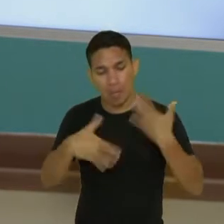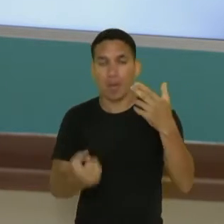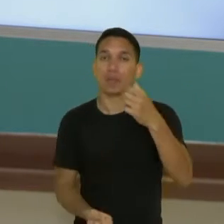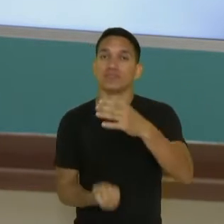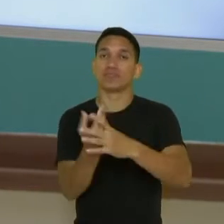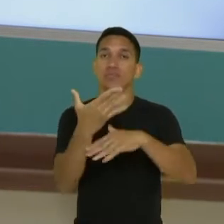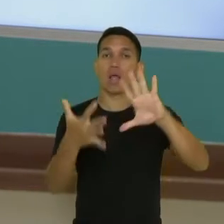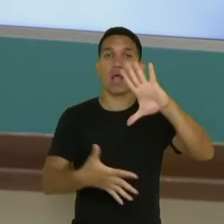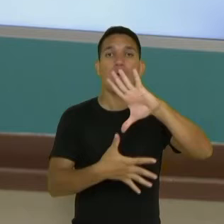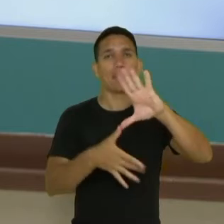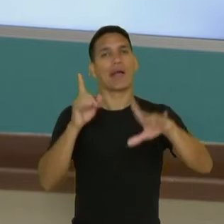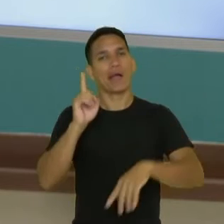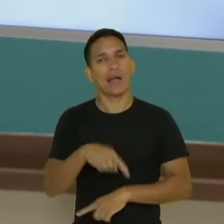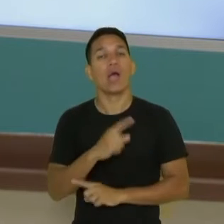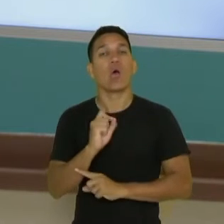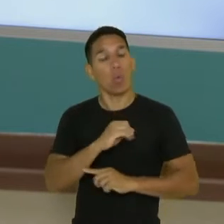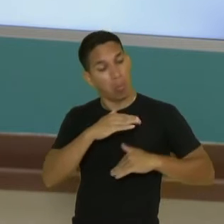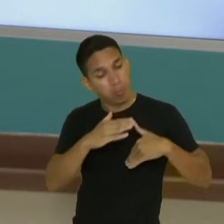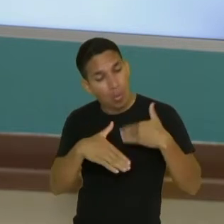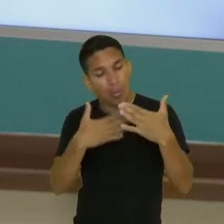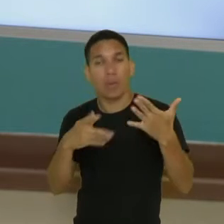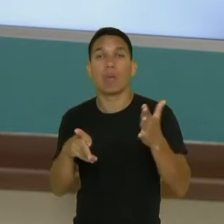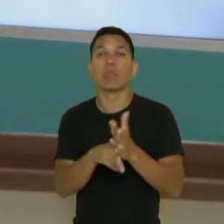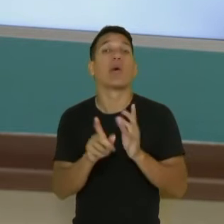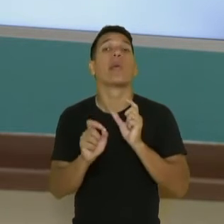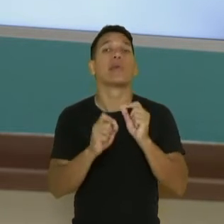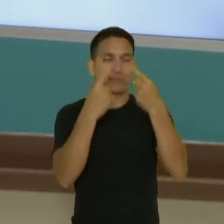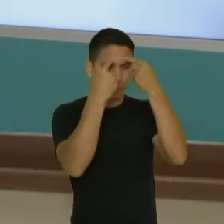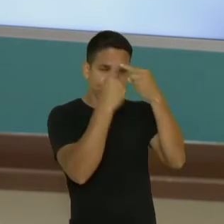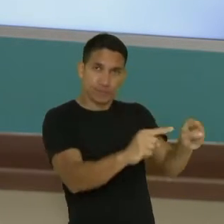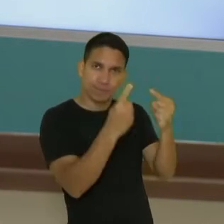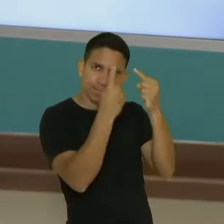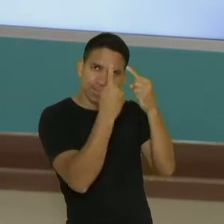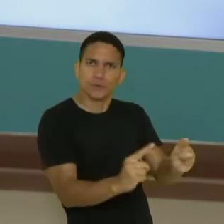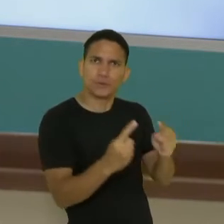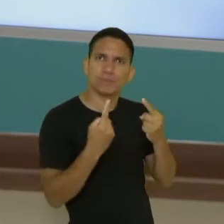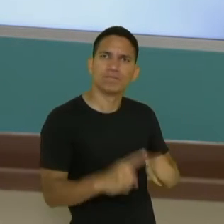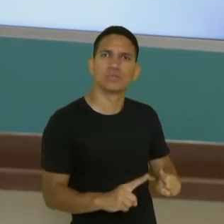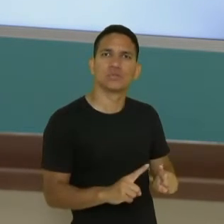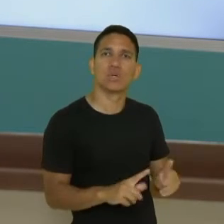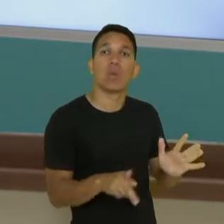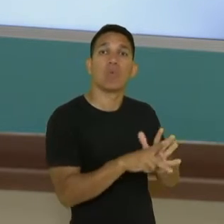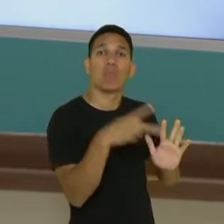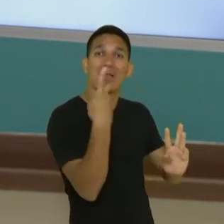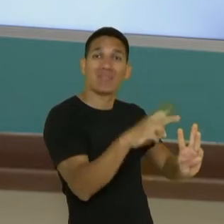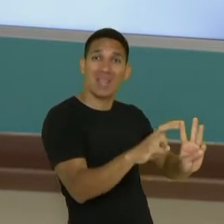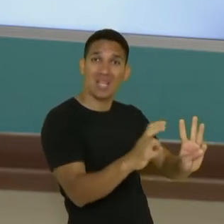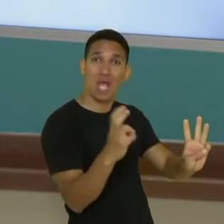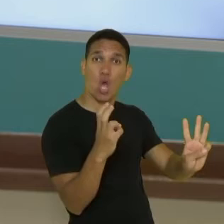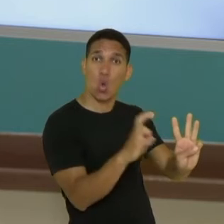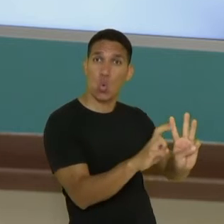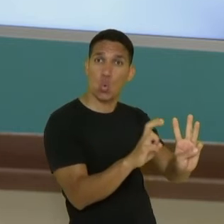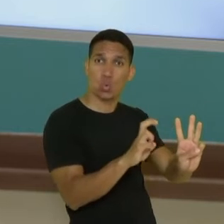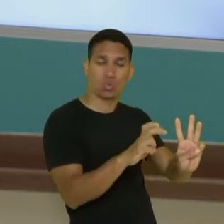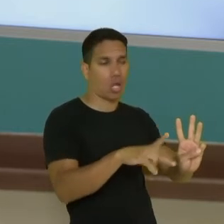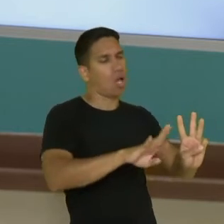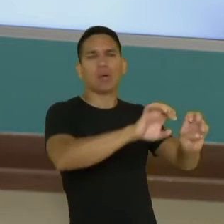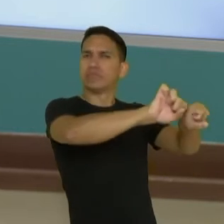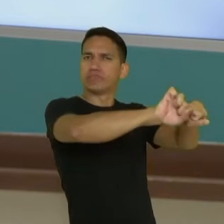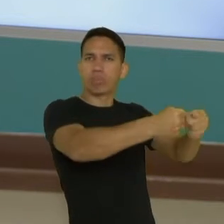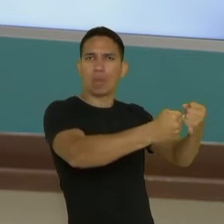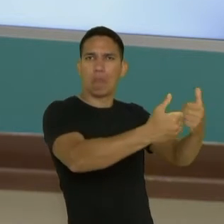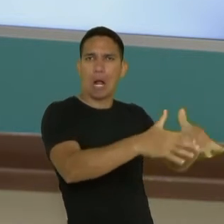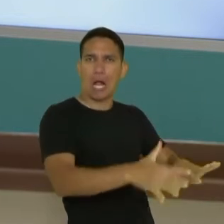um processo dado pela violência, pela desconstrução da cultura. O processo de colonização